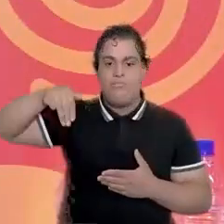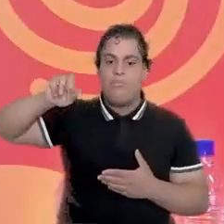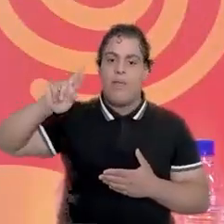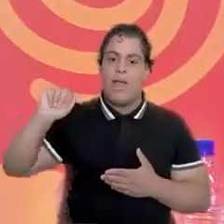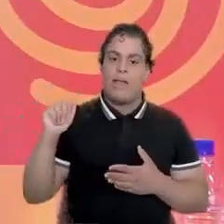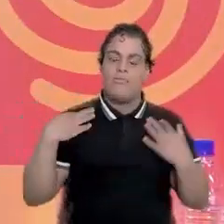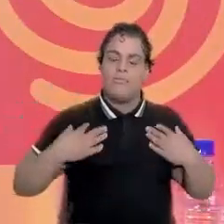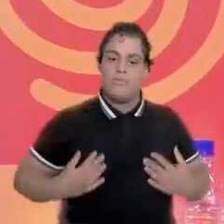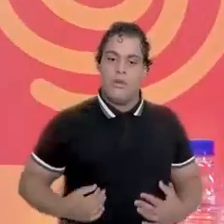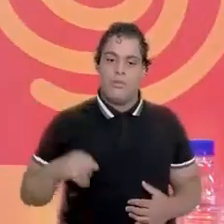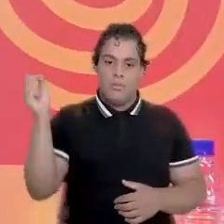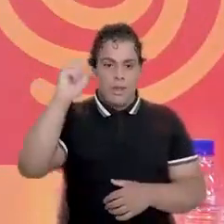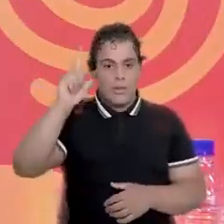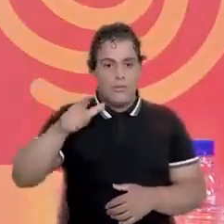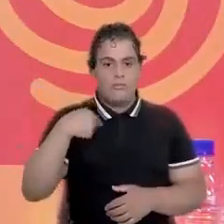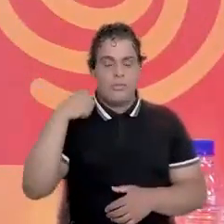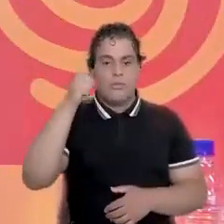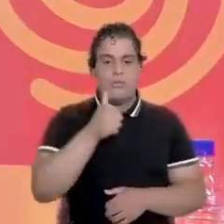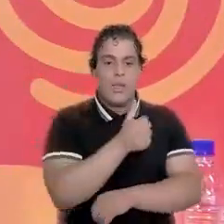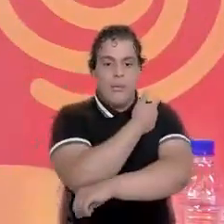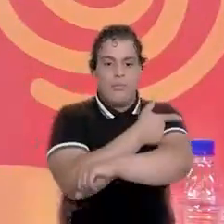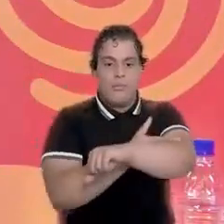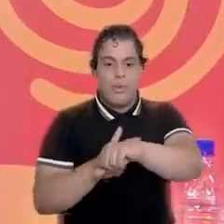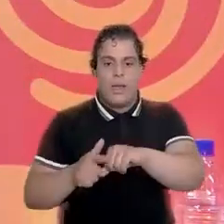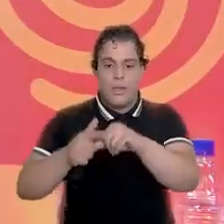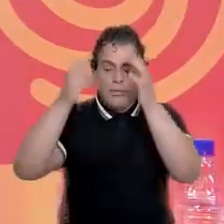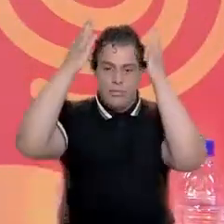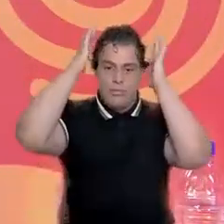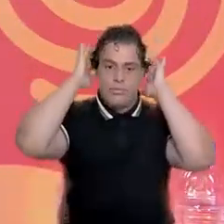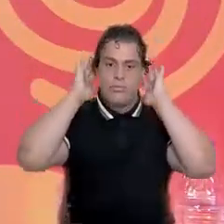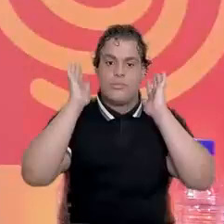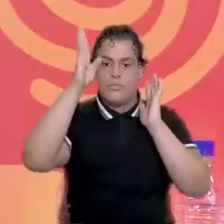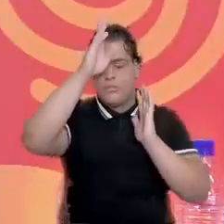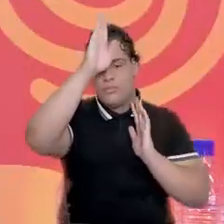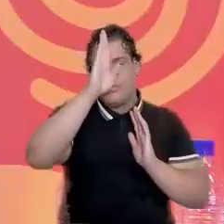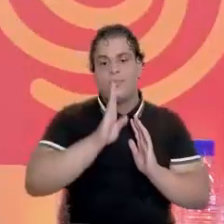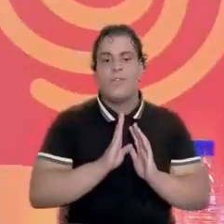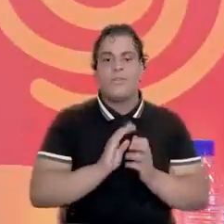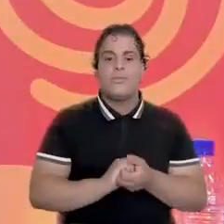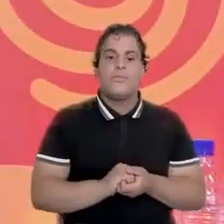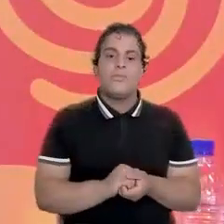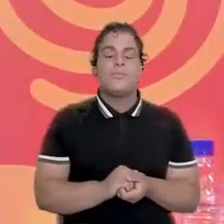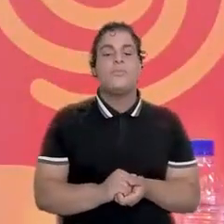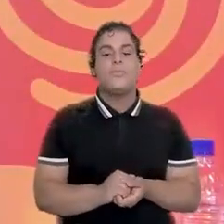roupa azul, sou uma mulher branca, cabelos loiros,